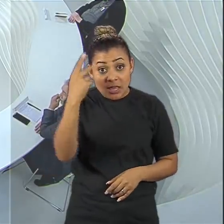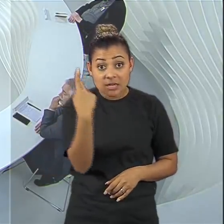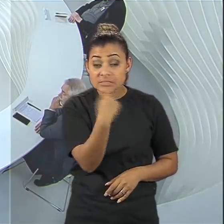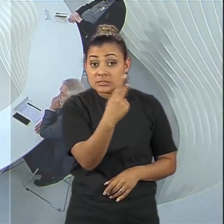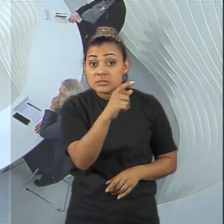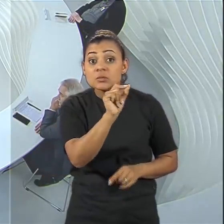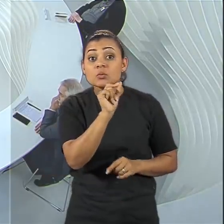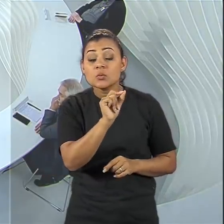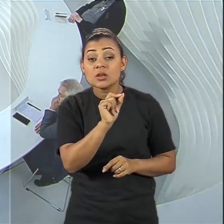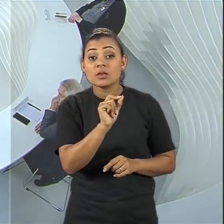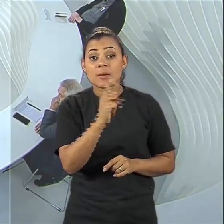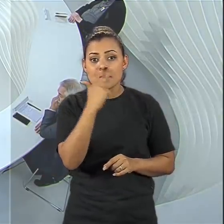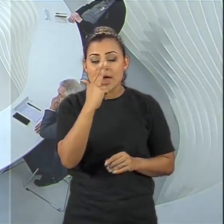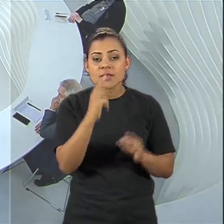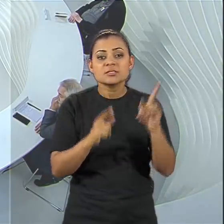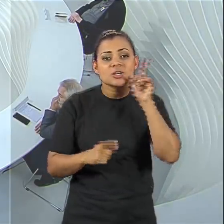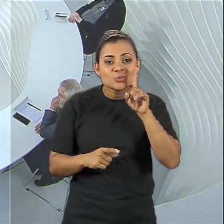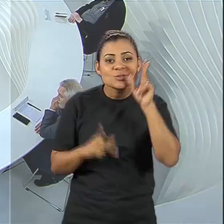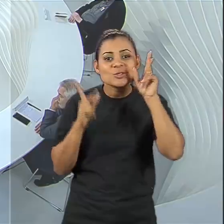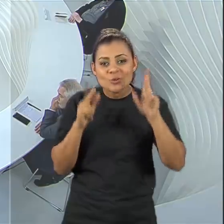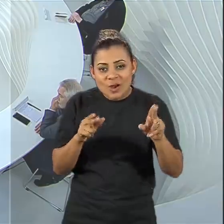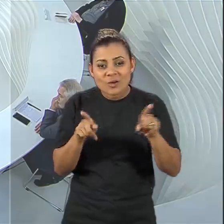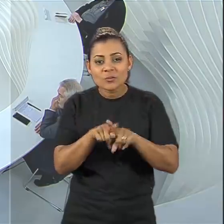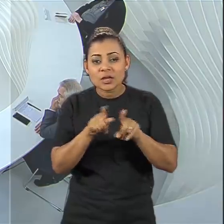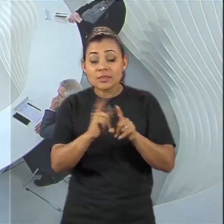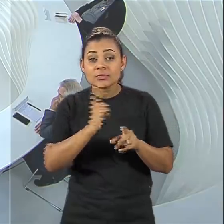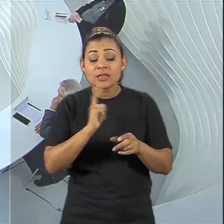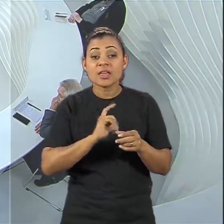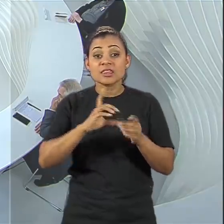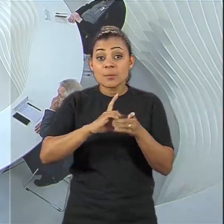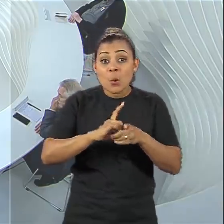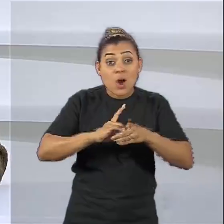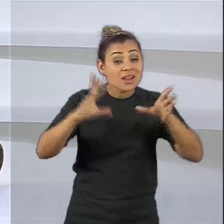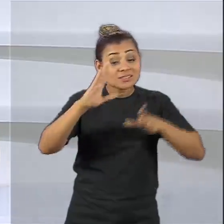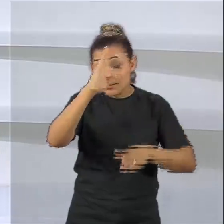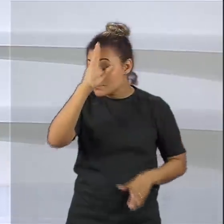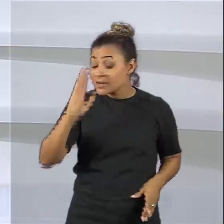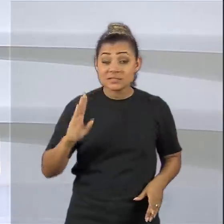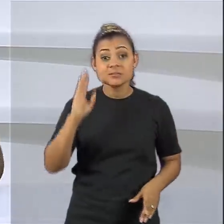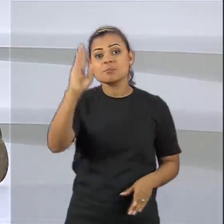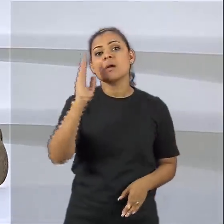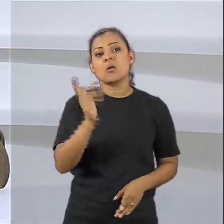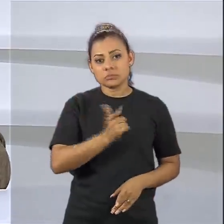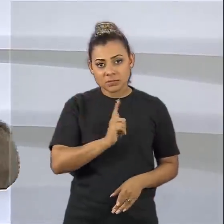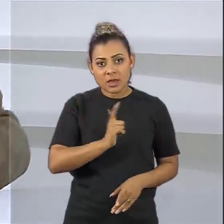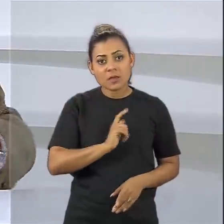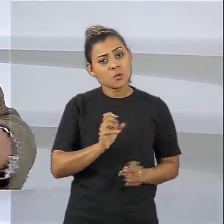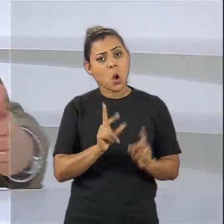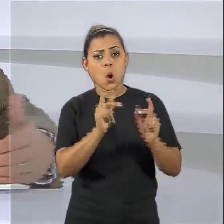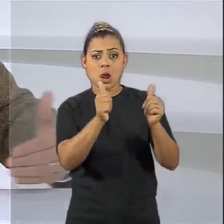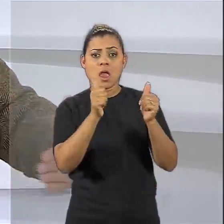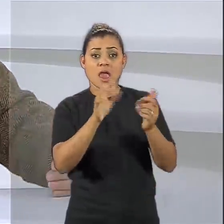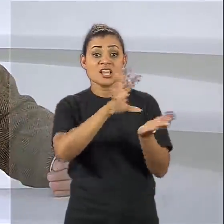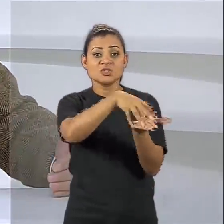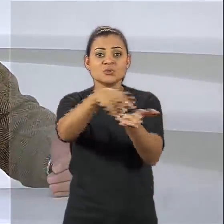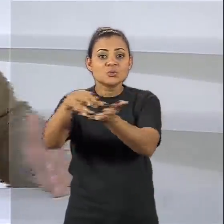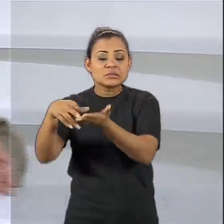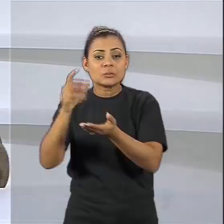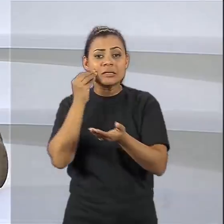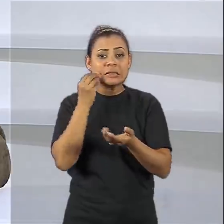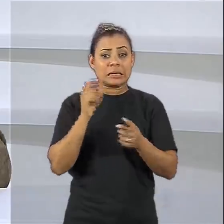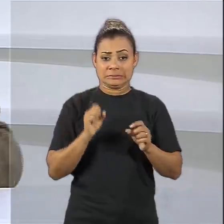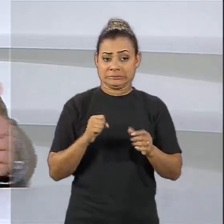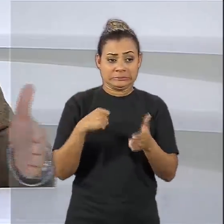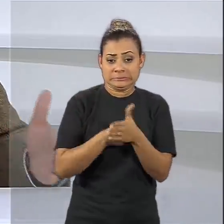tem instituições muito sólidas, que tem o jogo democrático como o único jogo possível, tudo bem, as instituições vão tentar